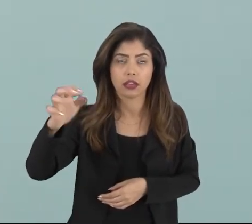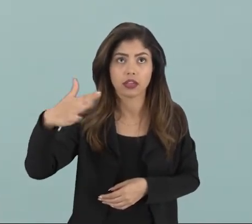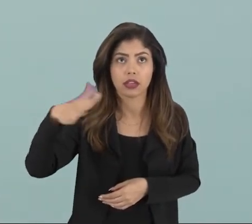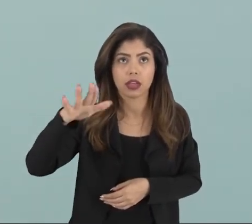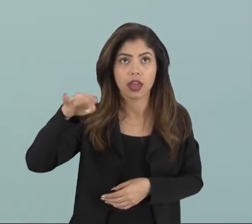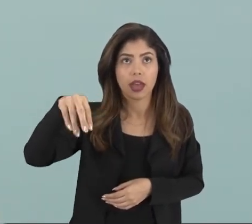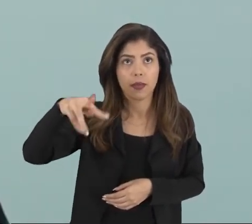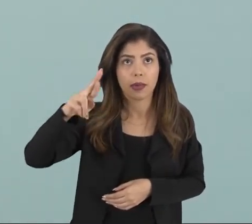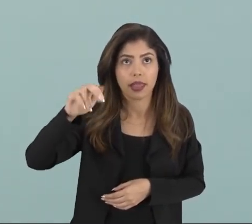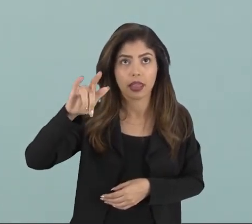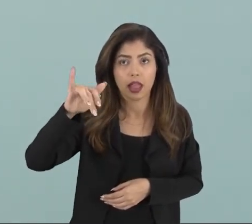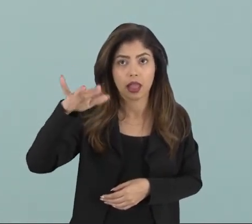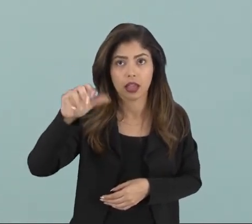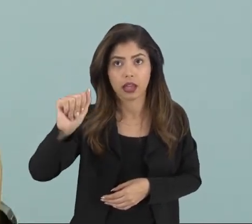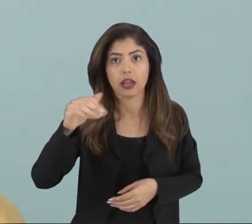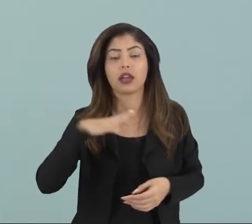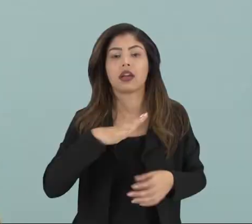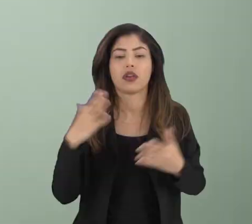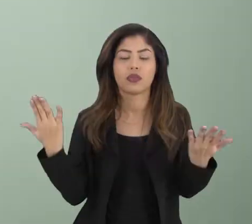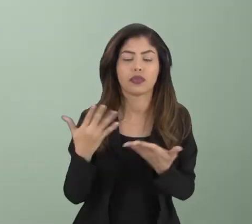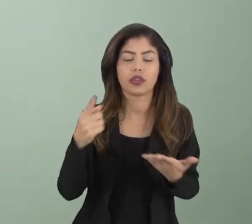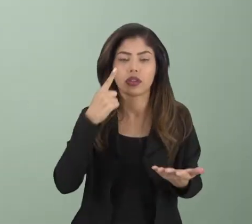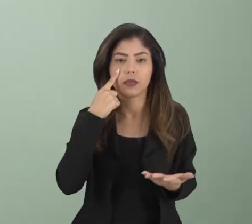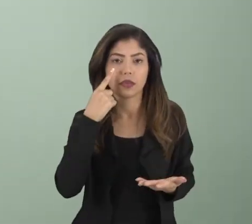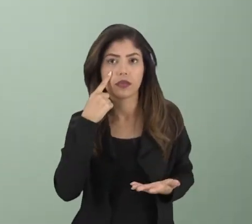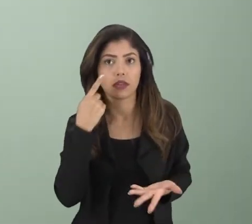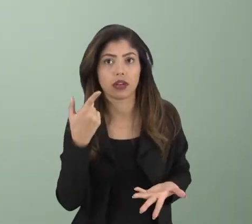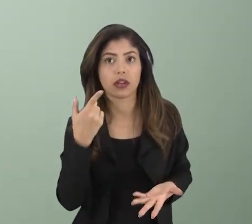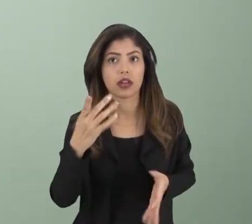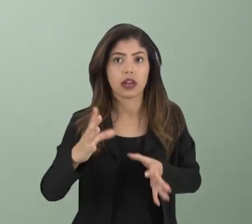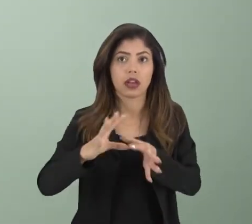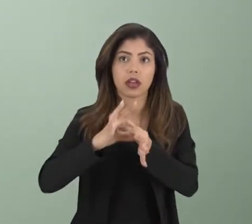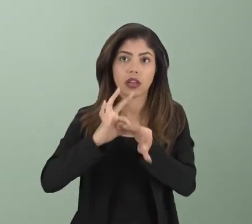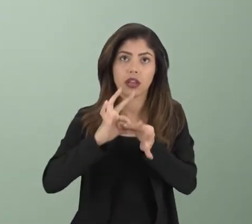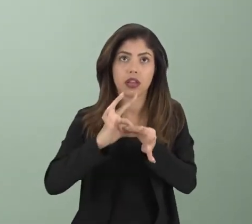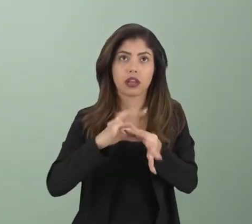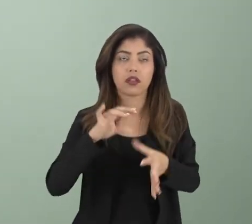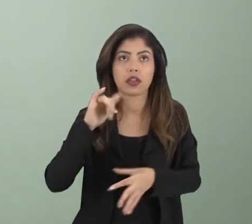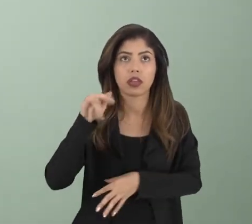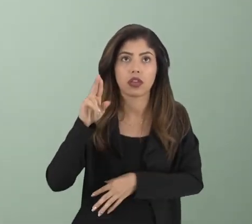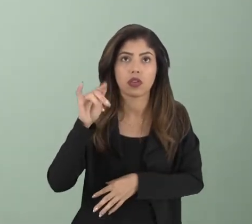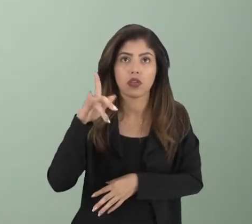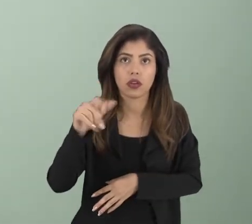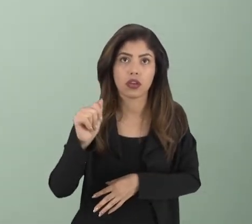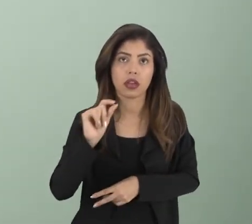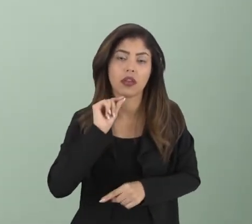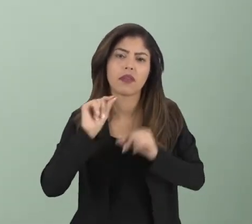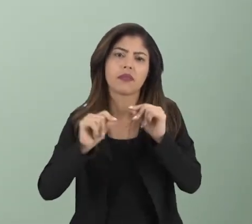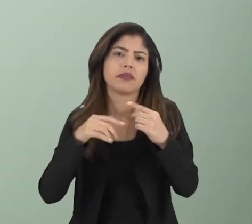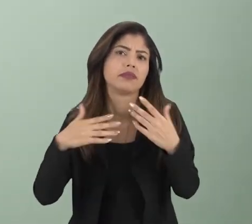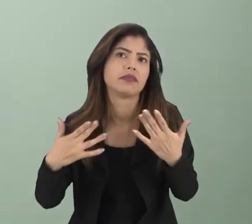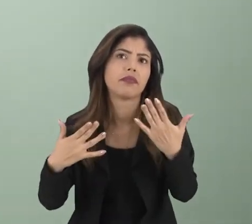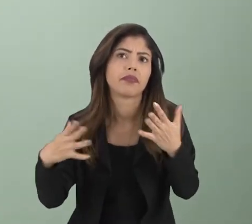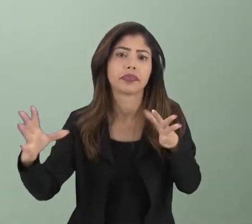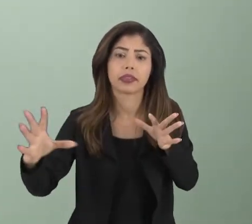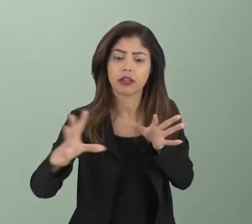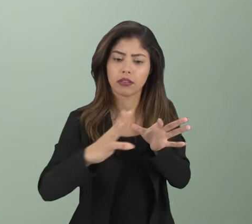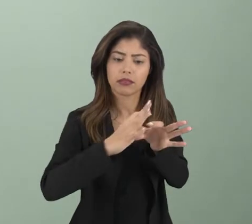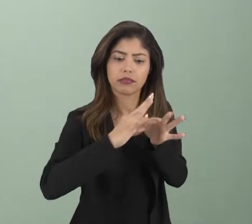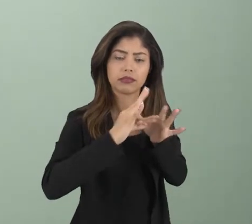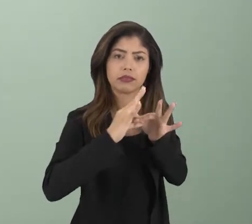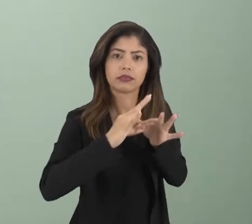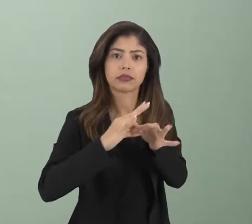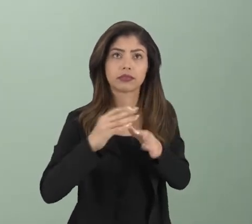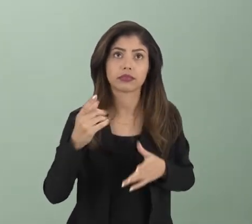ligação metálica. Nessa aula de hoje nós vamos ver a ligação iônica. Então, a ligação iônica é uma ligação que